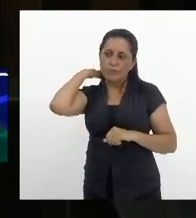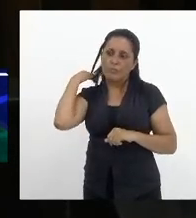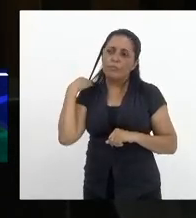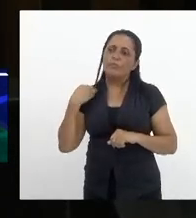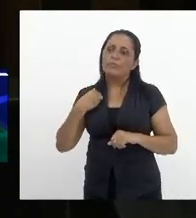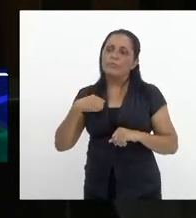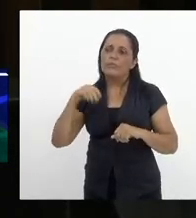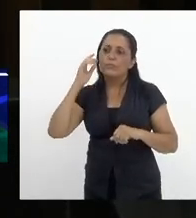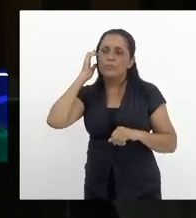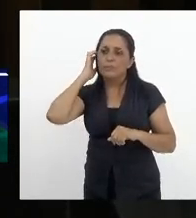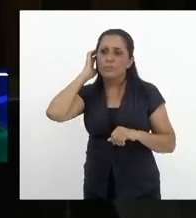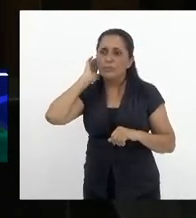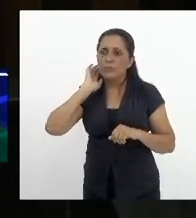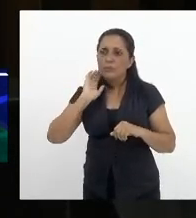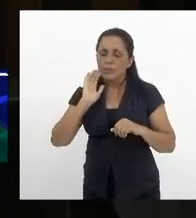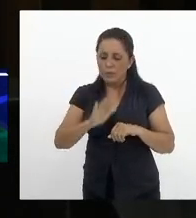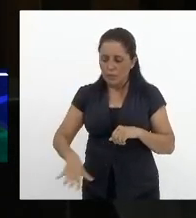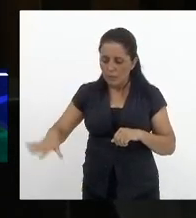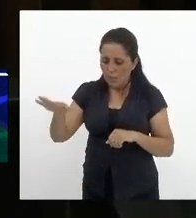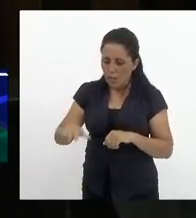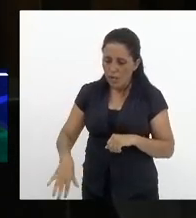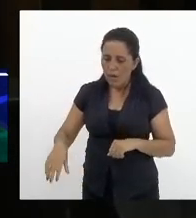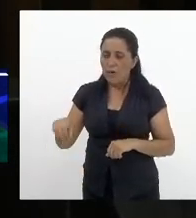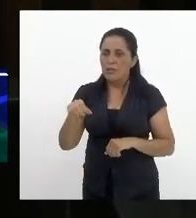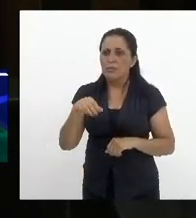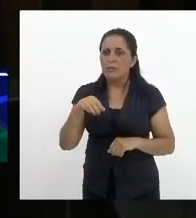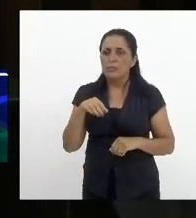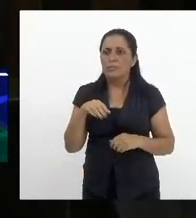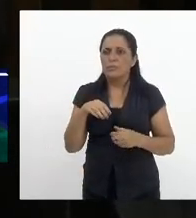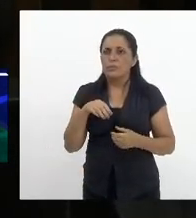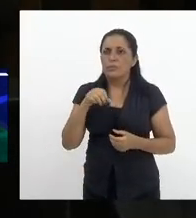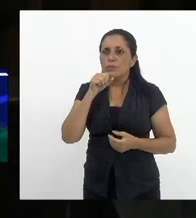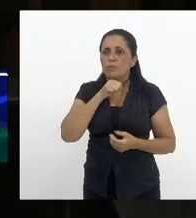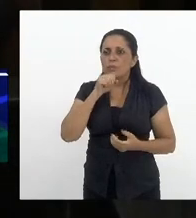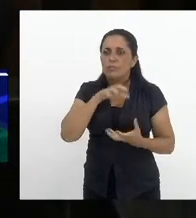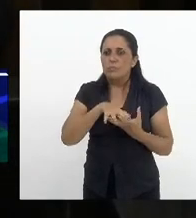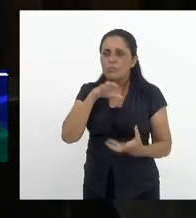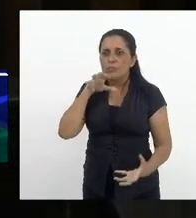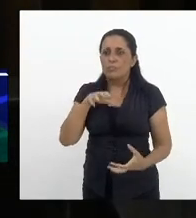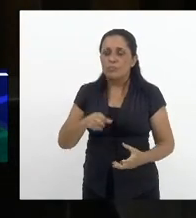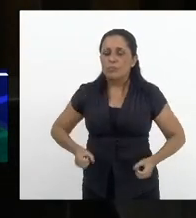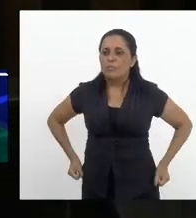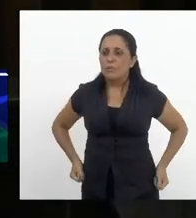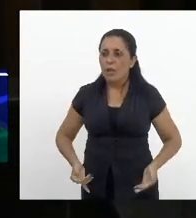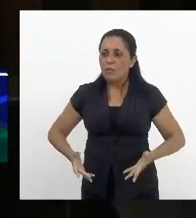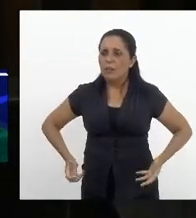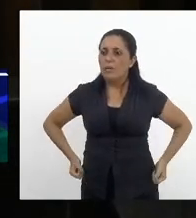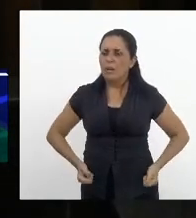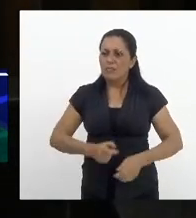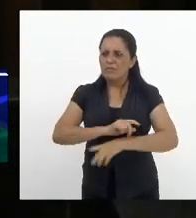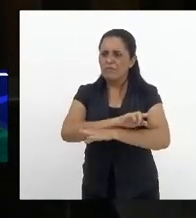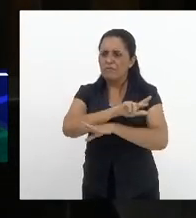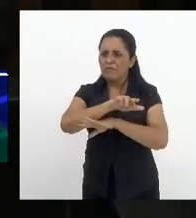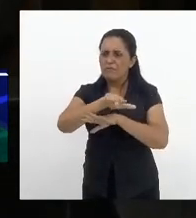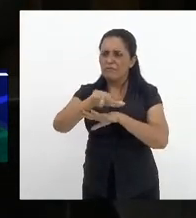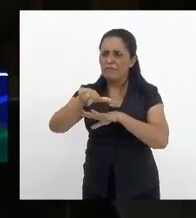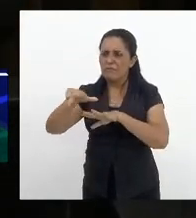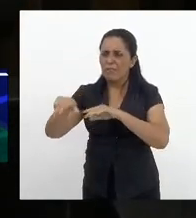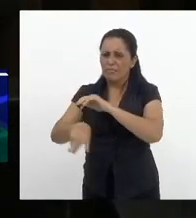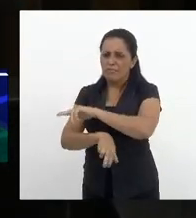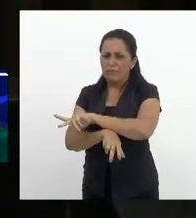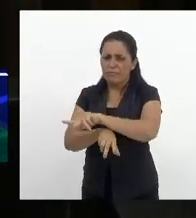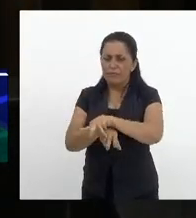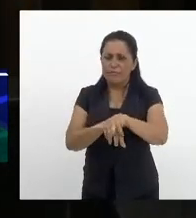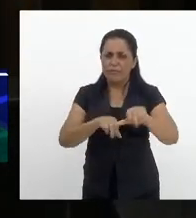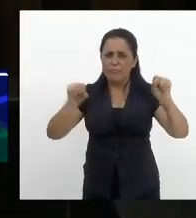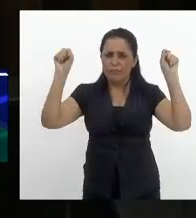crianças, idosos, cadeirantes, diversos tipos de pessoas se manifestando a favor